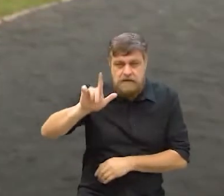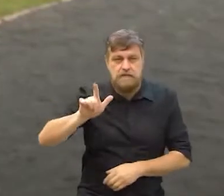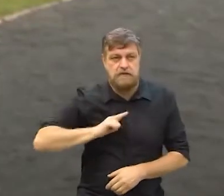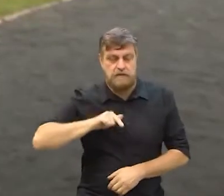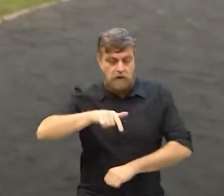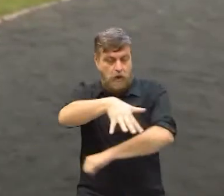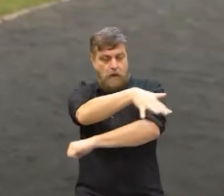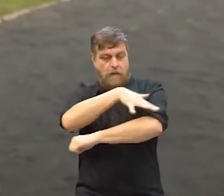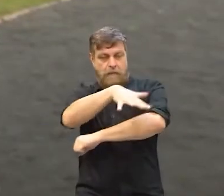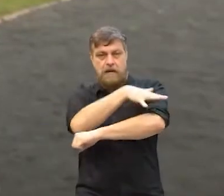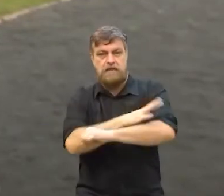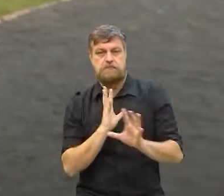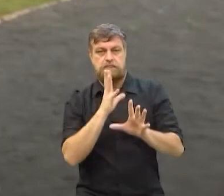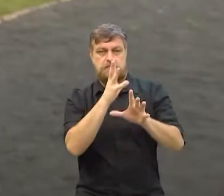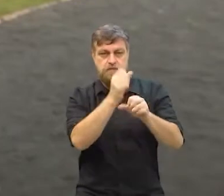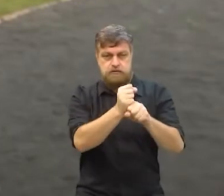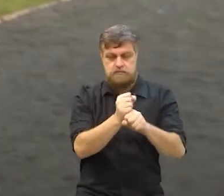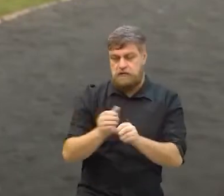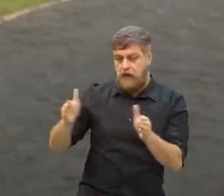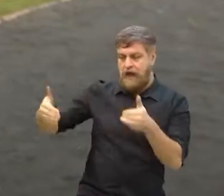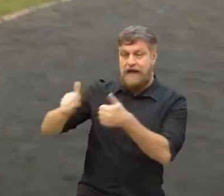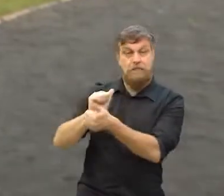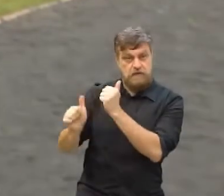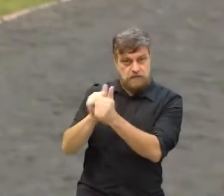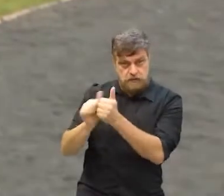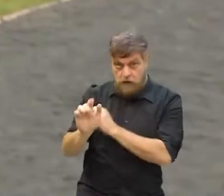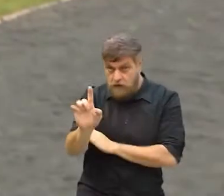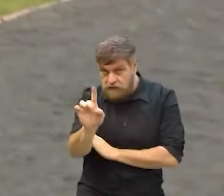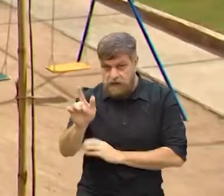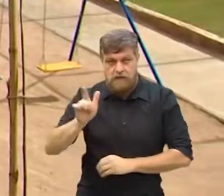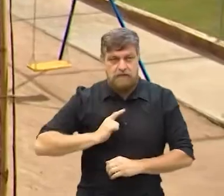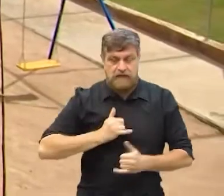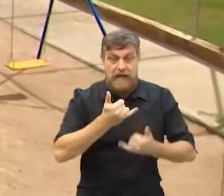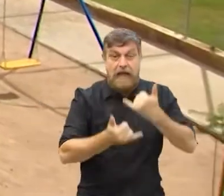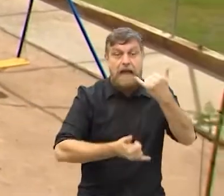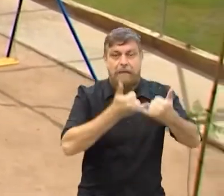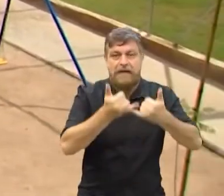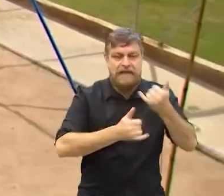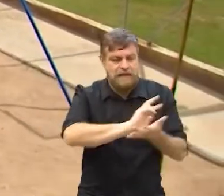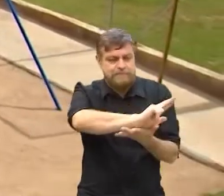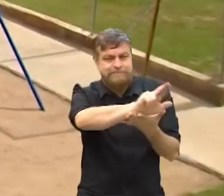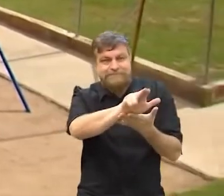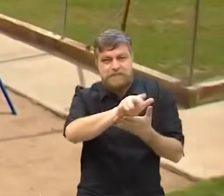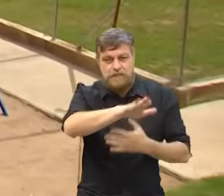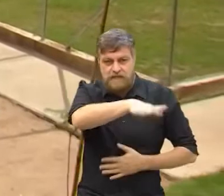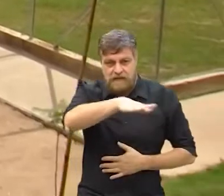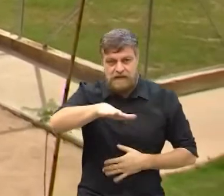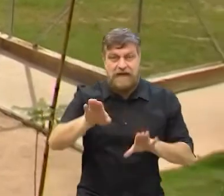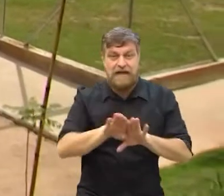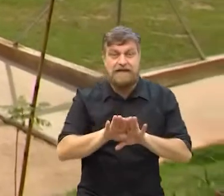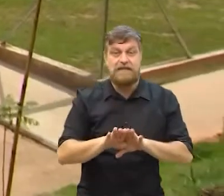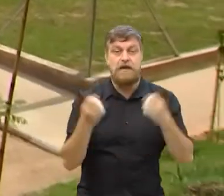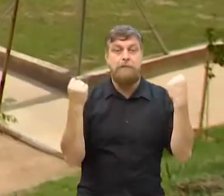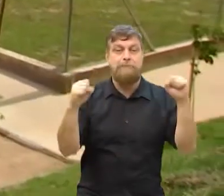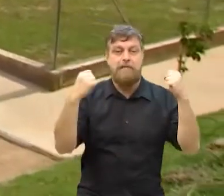moradores aqui do bairro ganham uma praça completa. Não é só o campo de futebol, não. Tem playground para a criançada,